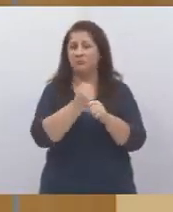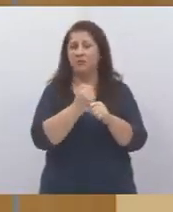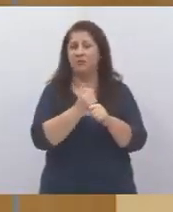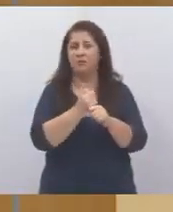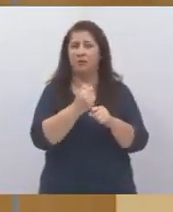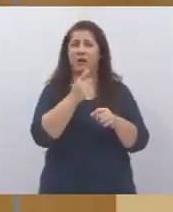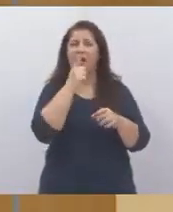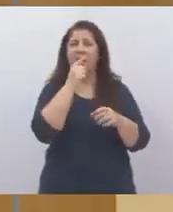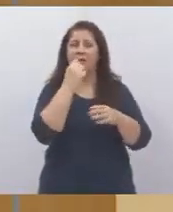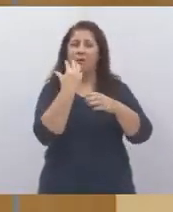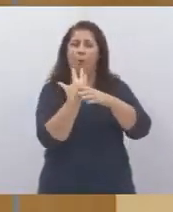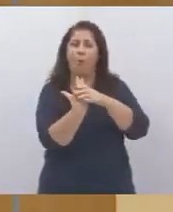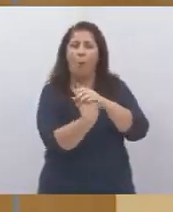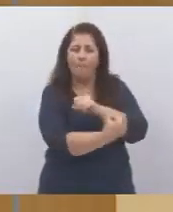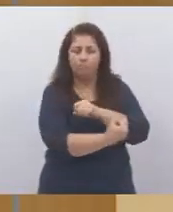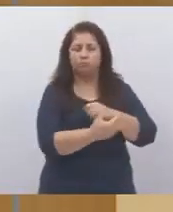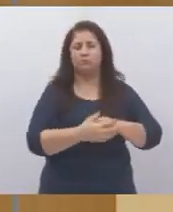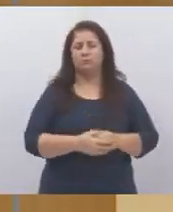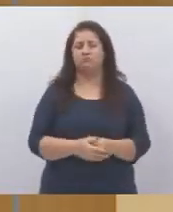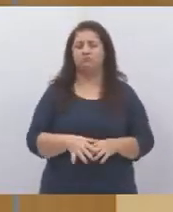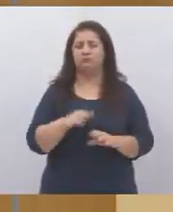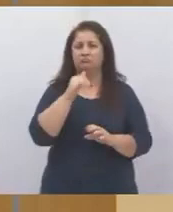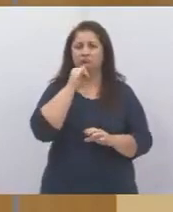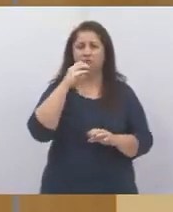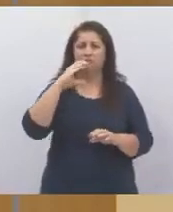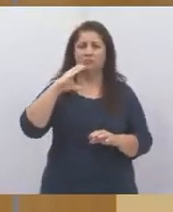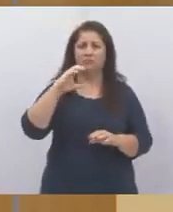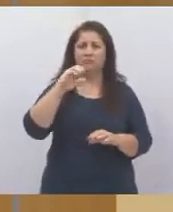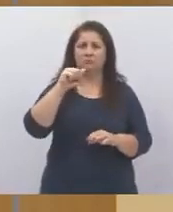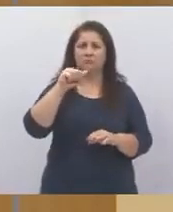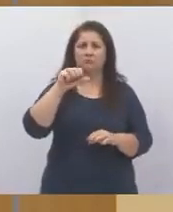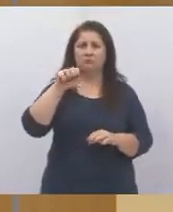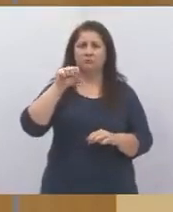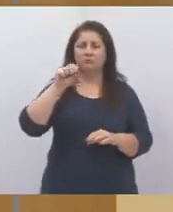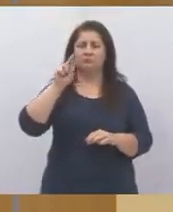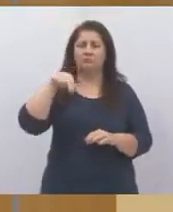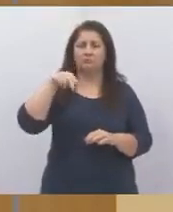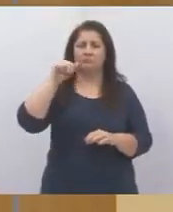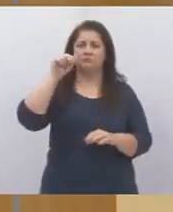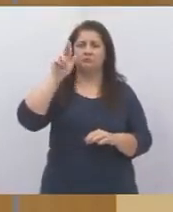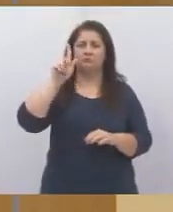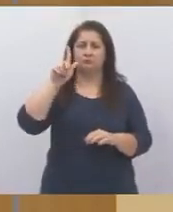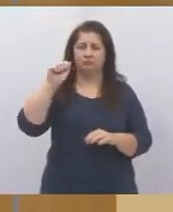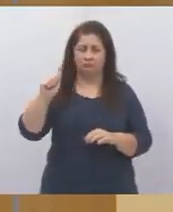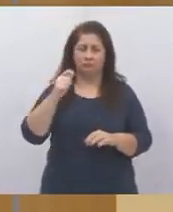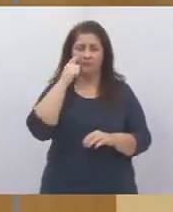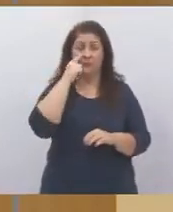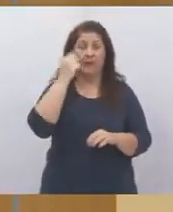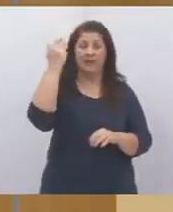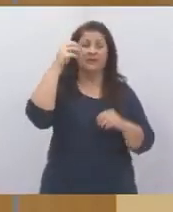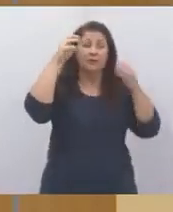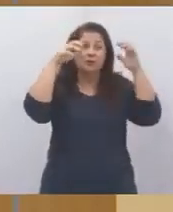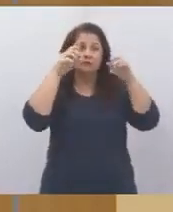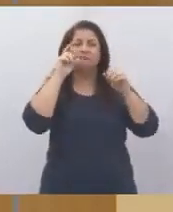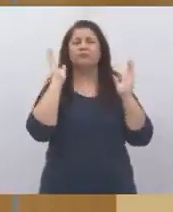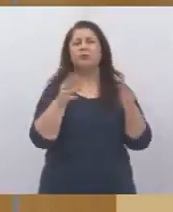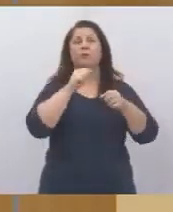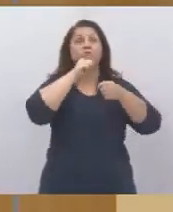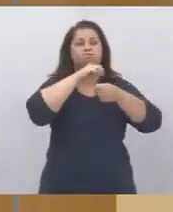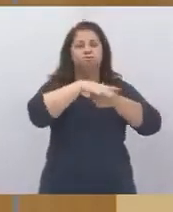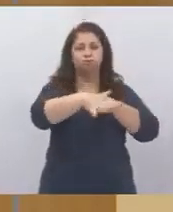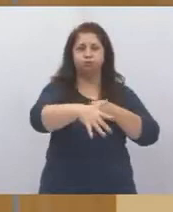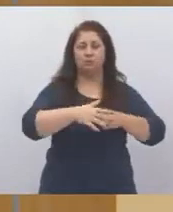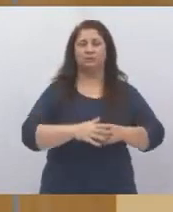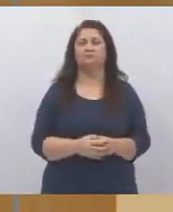Nage vamos pegar aqui por exemplo cassununga ficar sununga qualquer chuvinha que dava enchia não enche mais essa obra